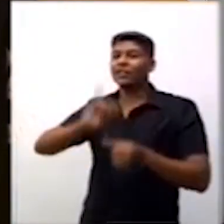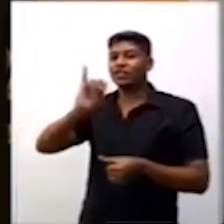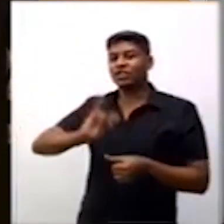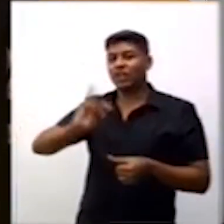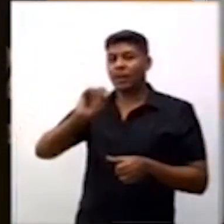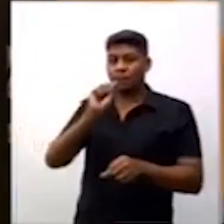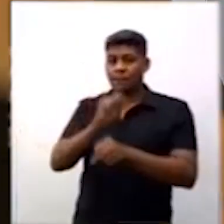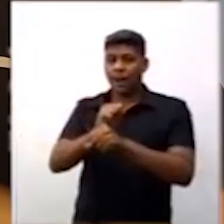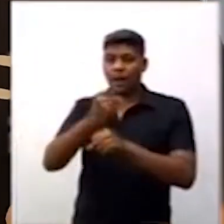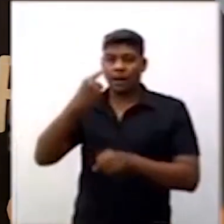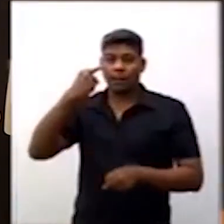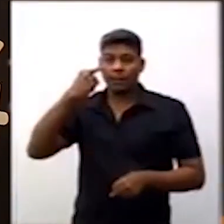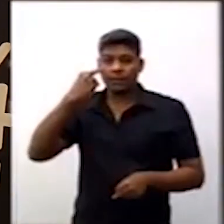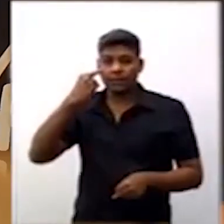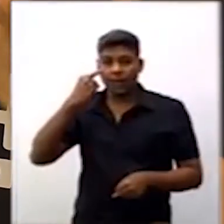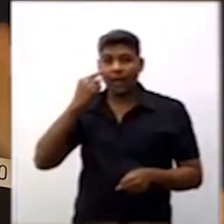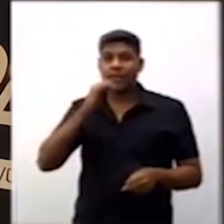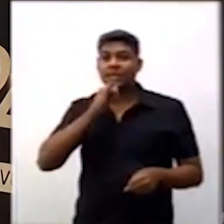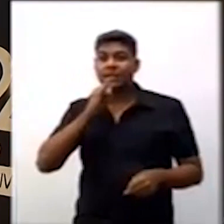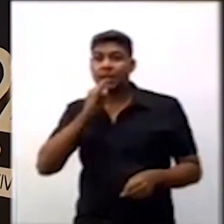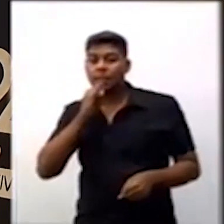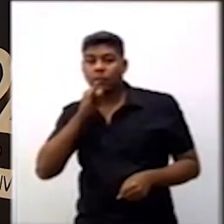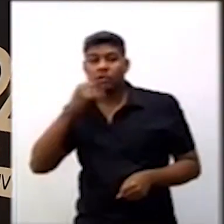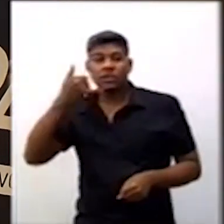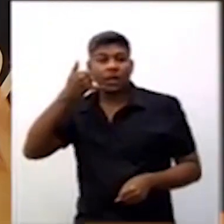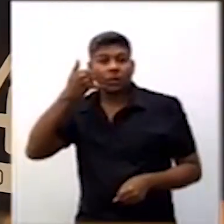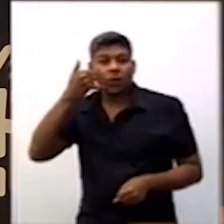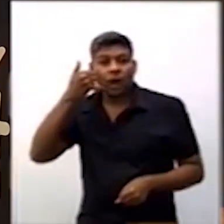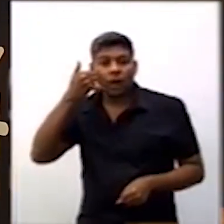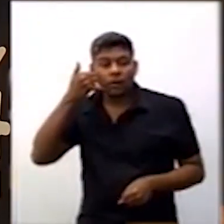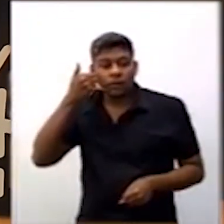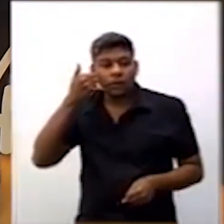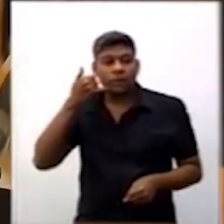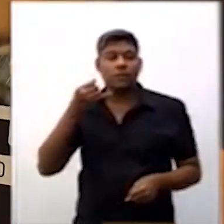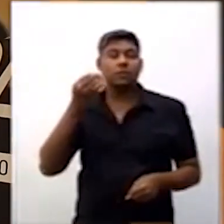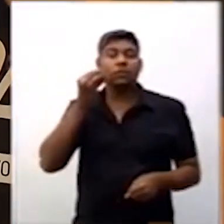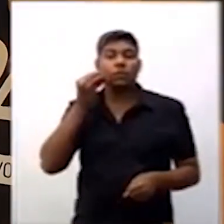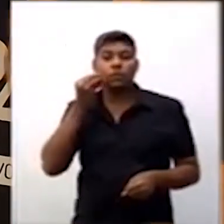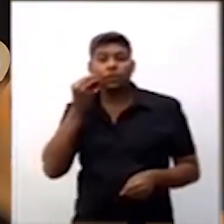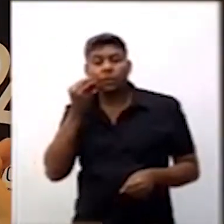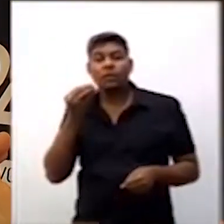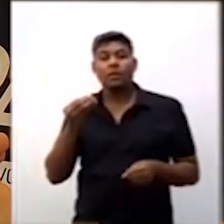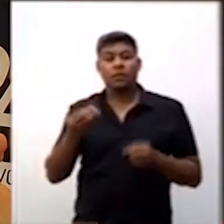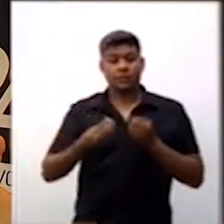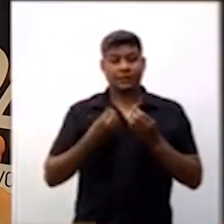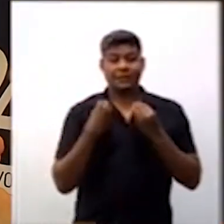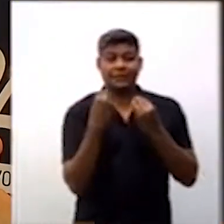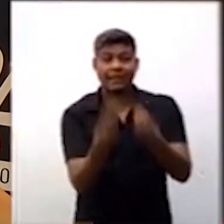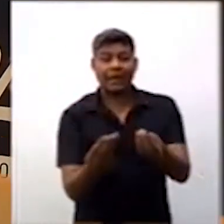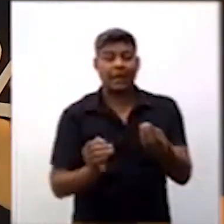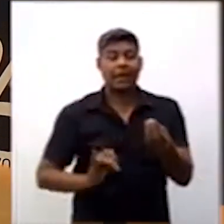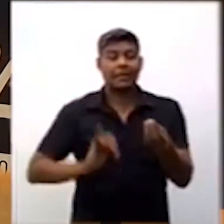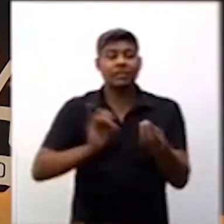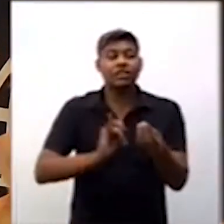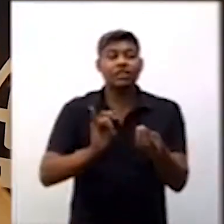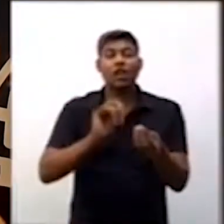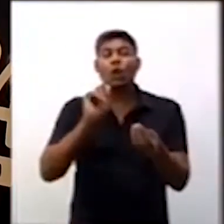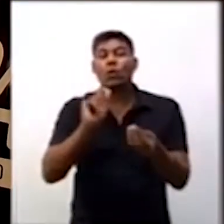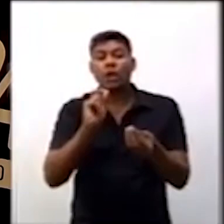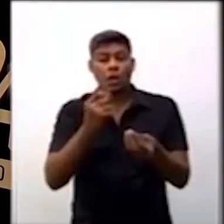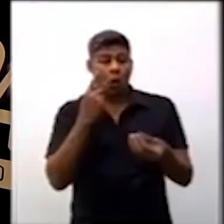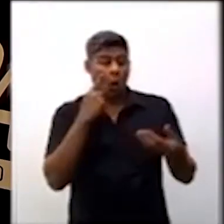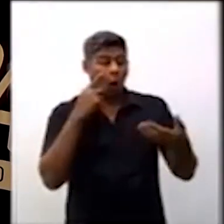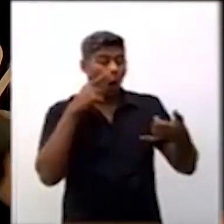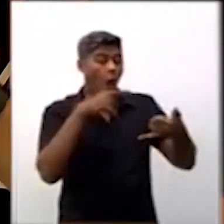pensar comigo. Eu dei o exemplo de um smartphone. O smartphone, o que é que ele te fornece de energia? O smartphone, você